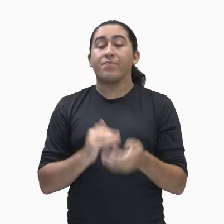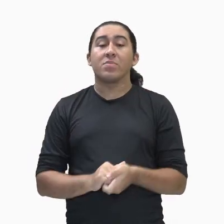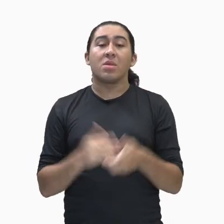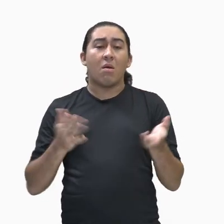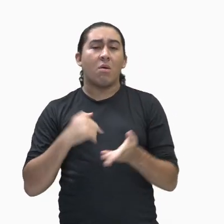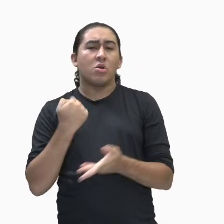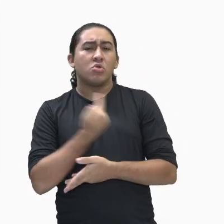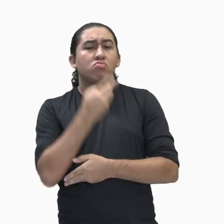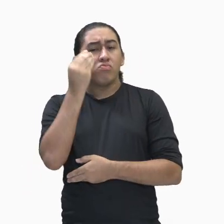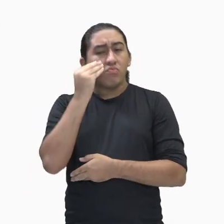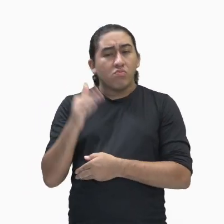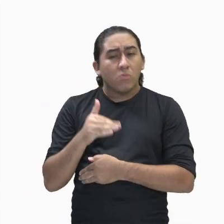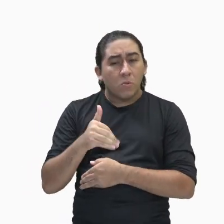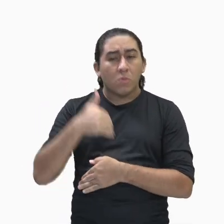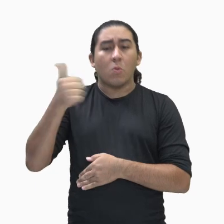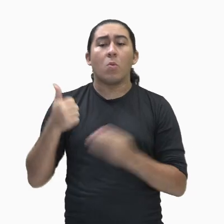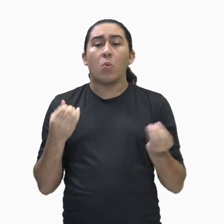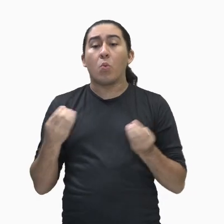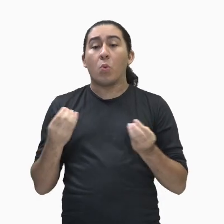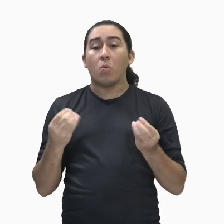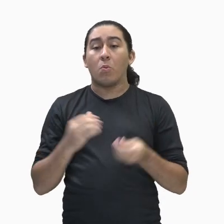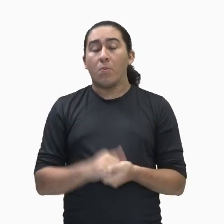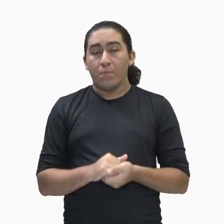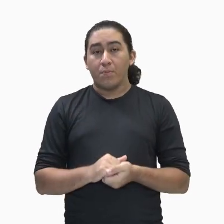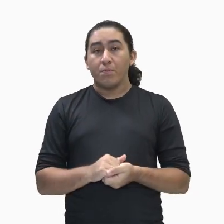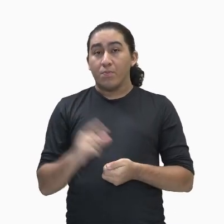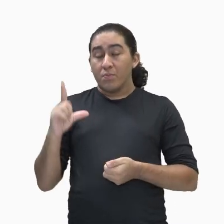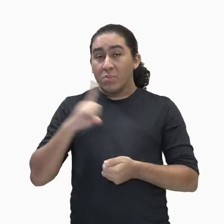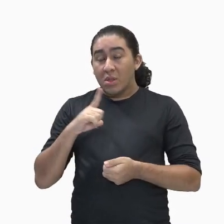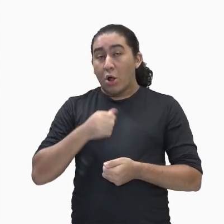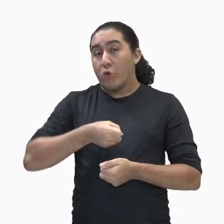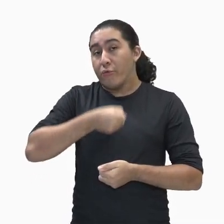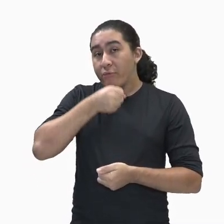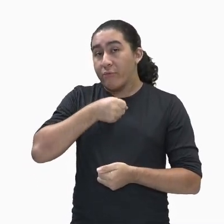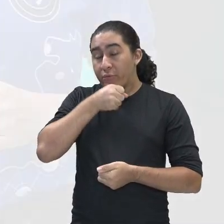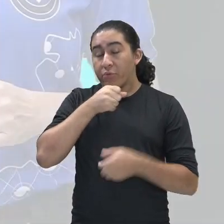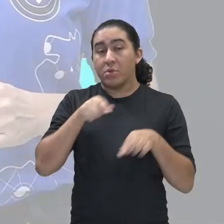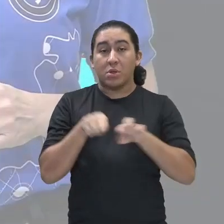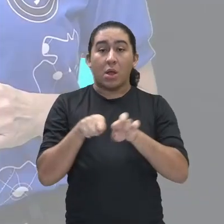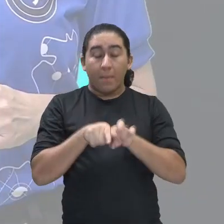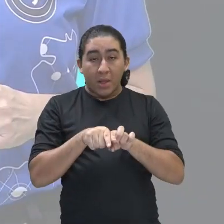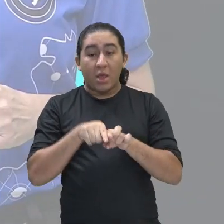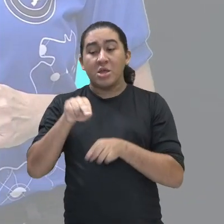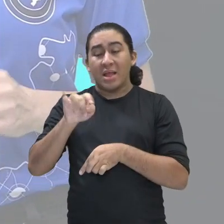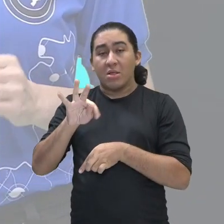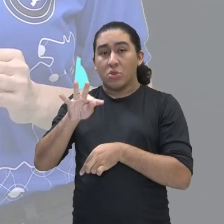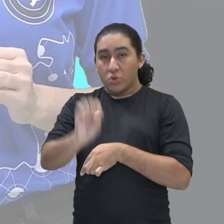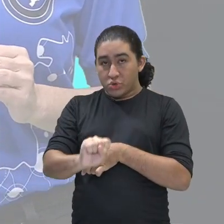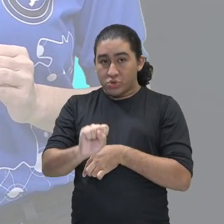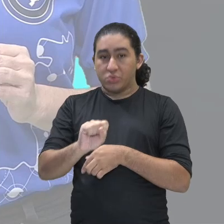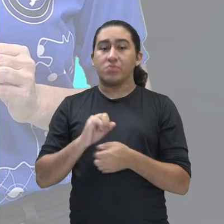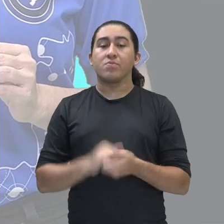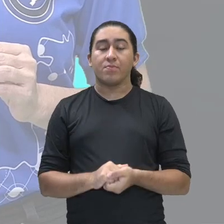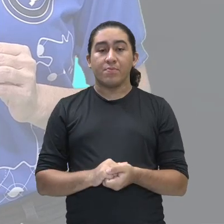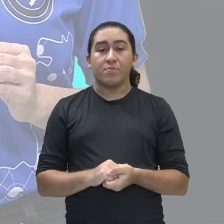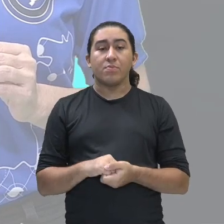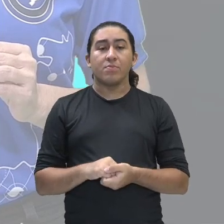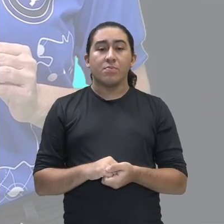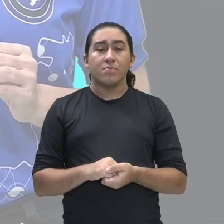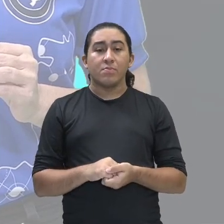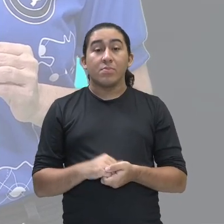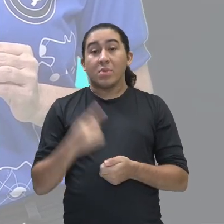estender um pouquinho mais. Para quem? Para os avós e os netos. Então, observe aqui, ó, que a gente continua com a